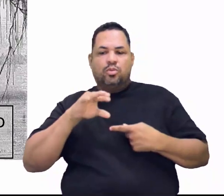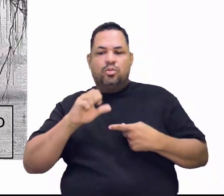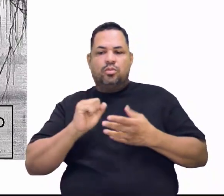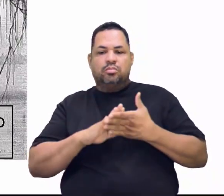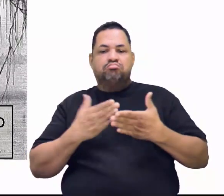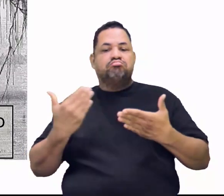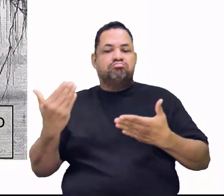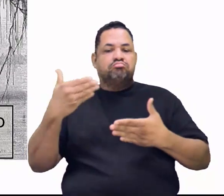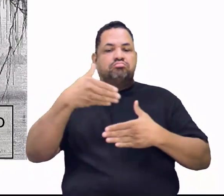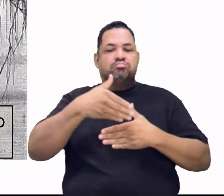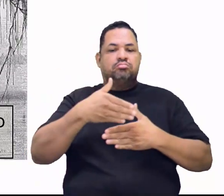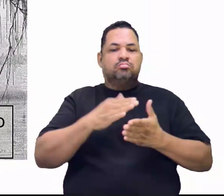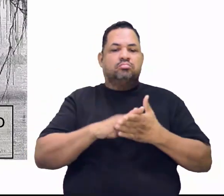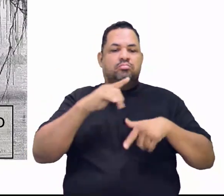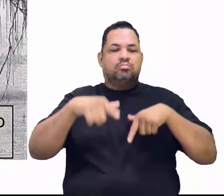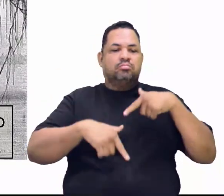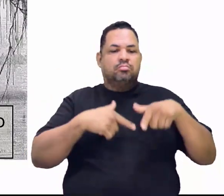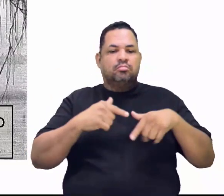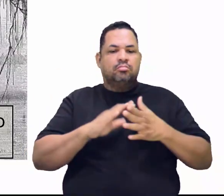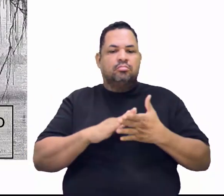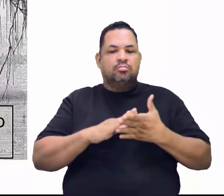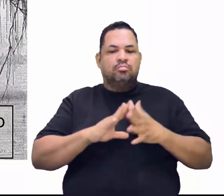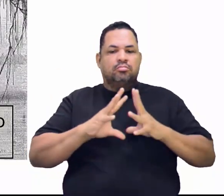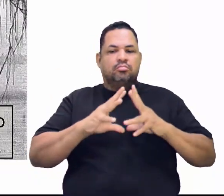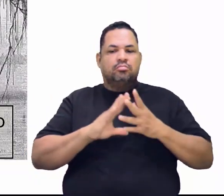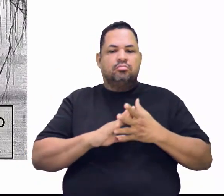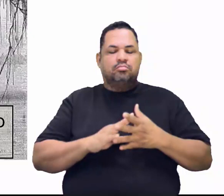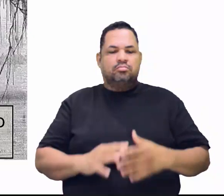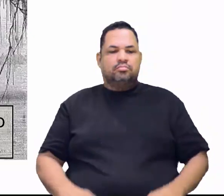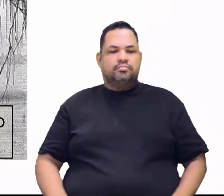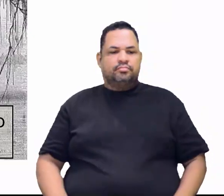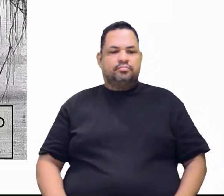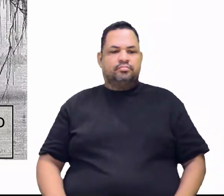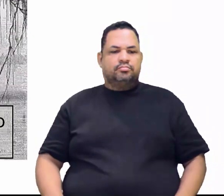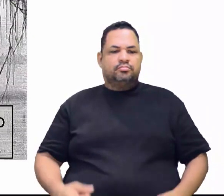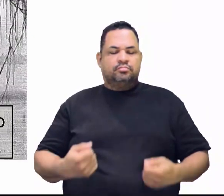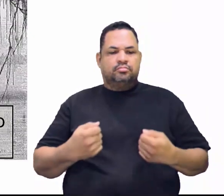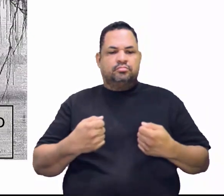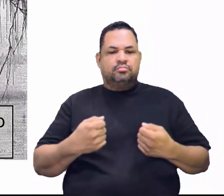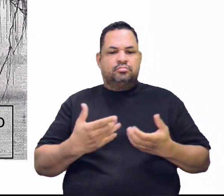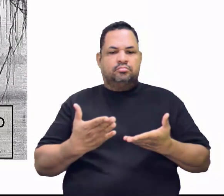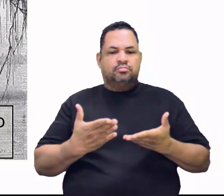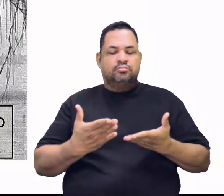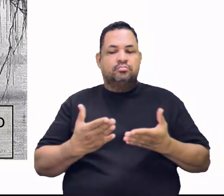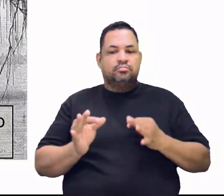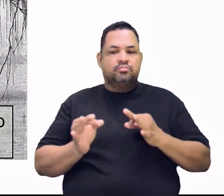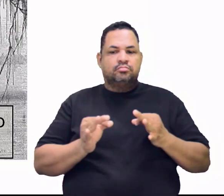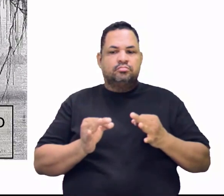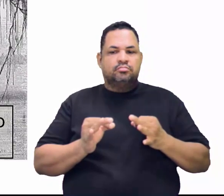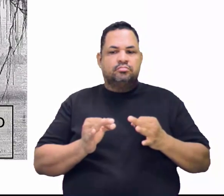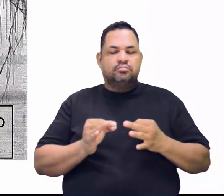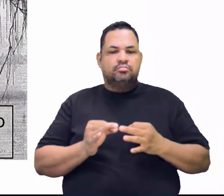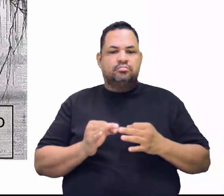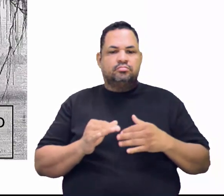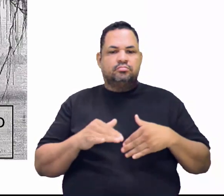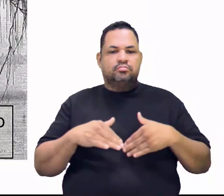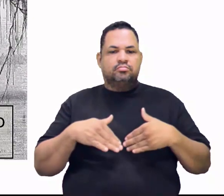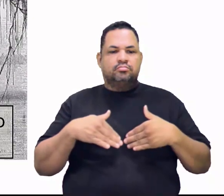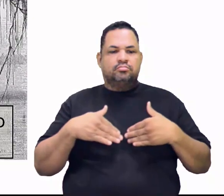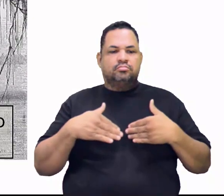Deixou os caras entrarem, os caras operarem, pensar que não, tomaram conta. Para poder rever, aí pode ser tarde